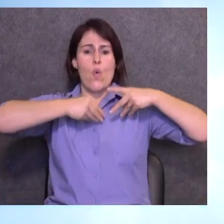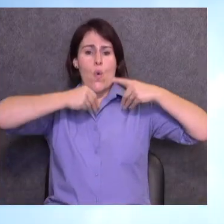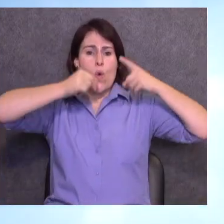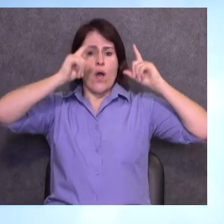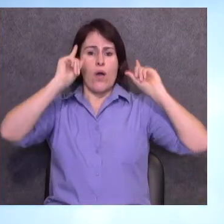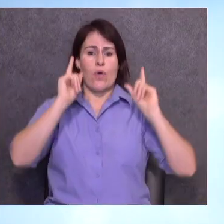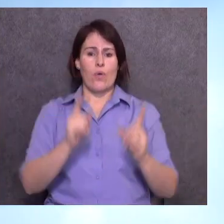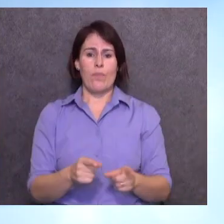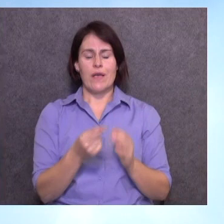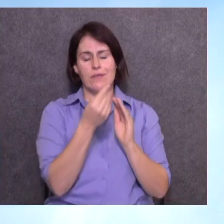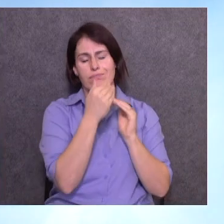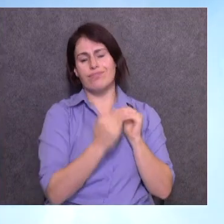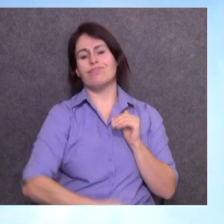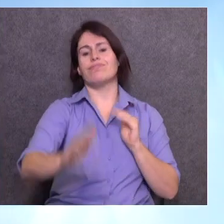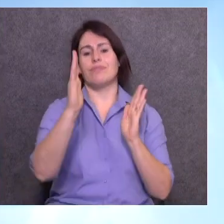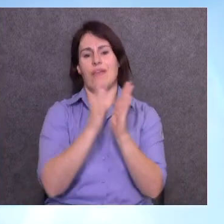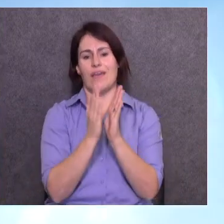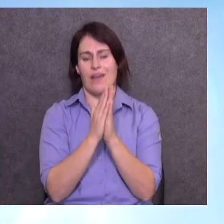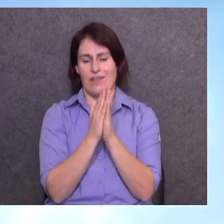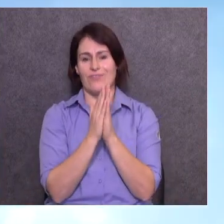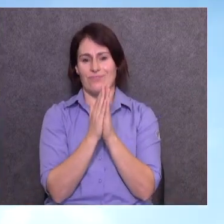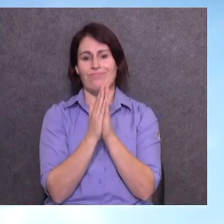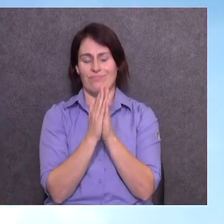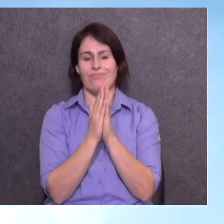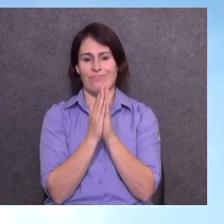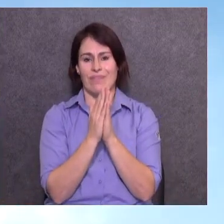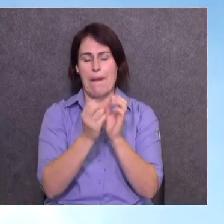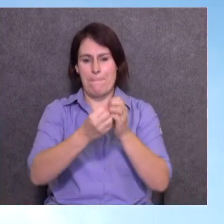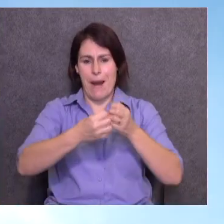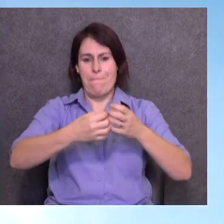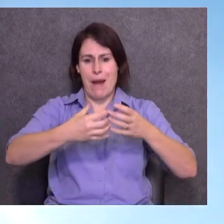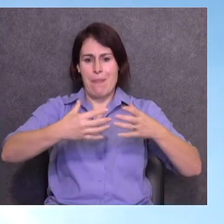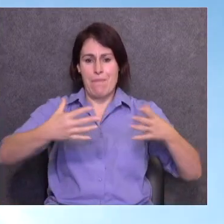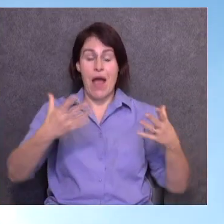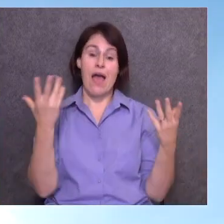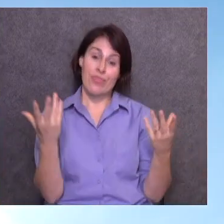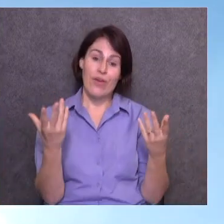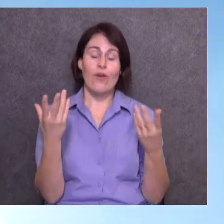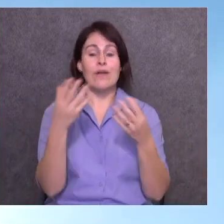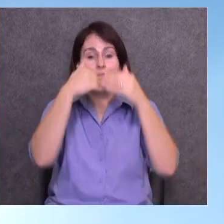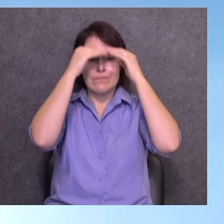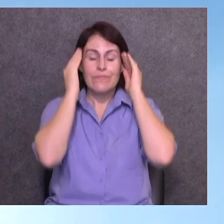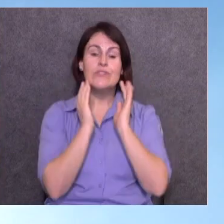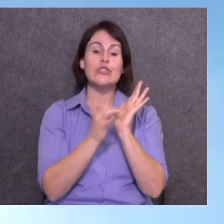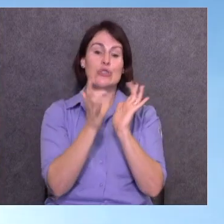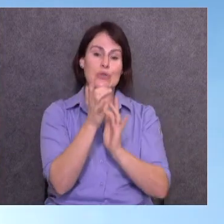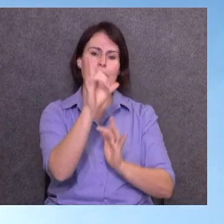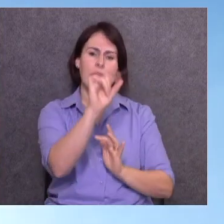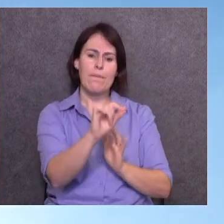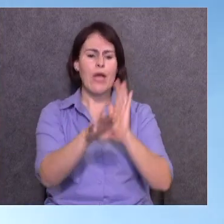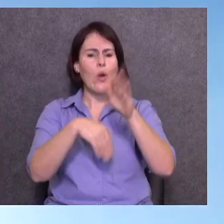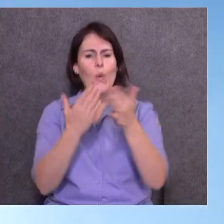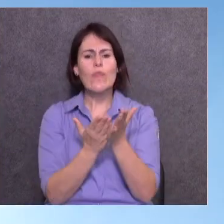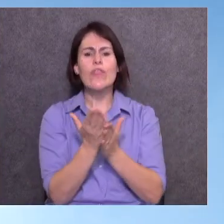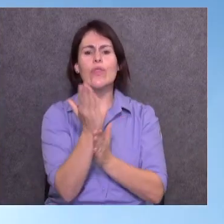à Igreja. Ela acompanha assim não apenas a vida de Jesus, mas a vida da continuação de Jesus